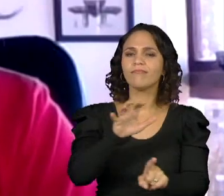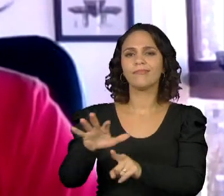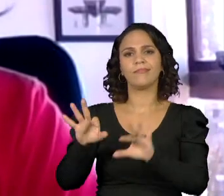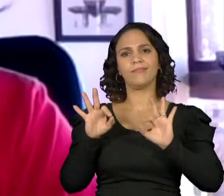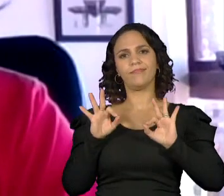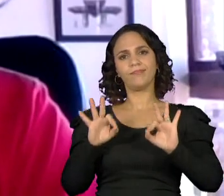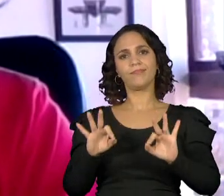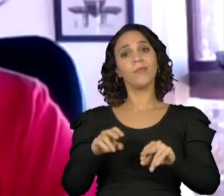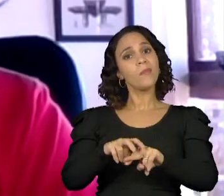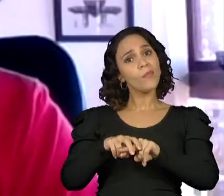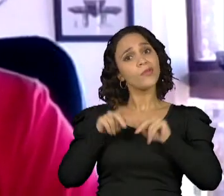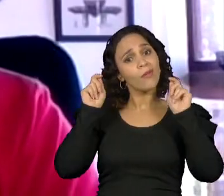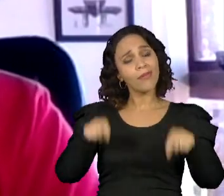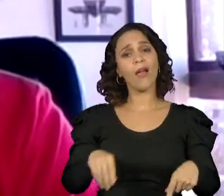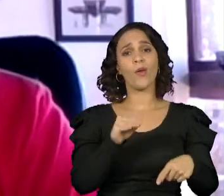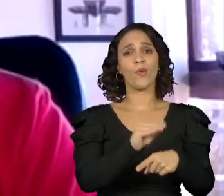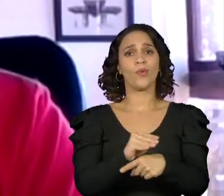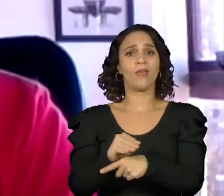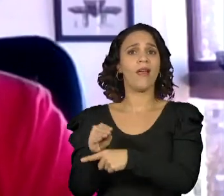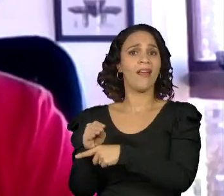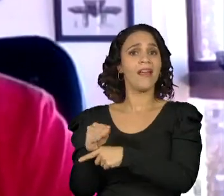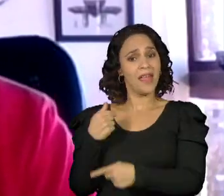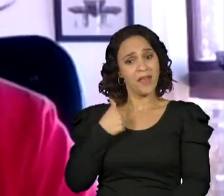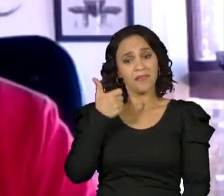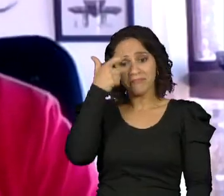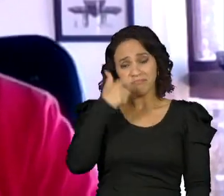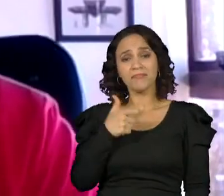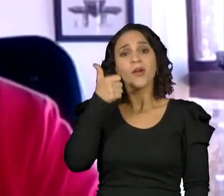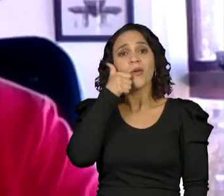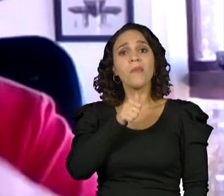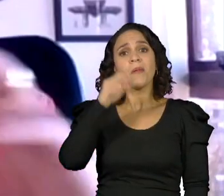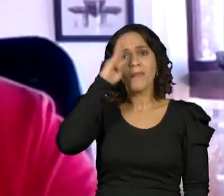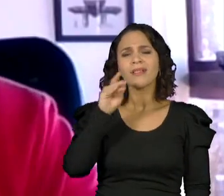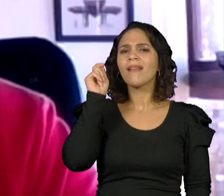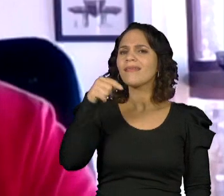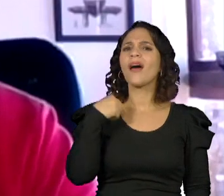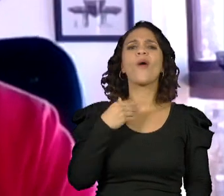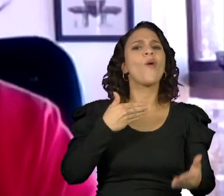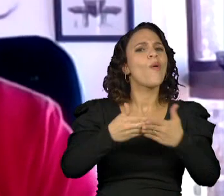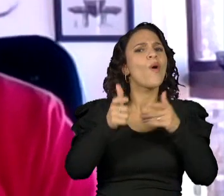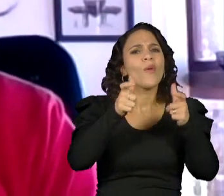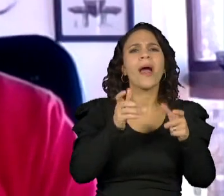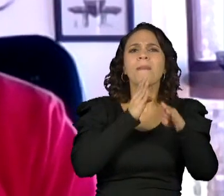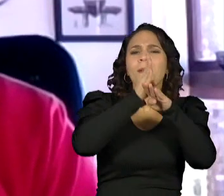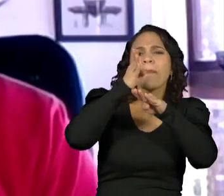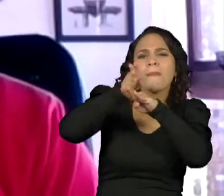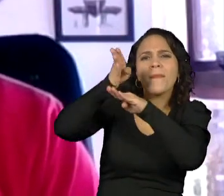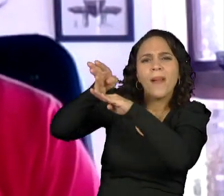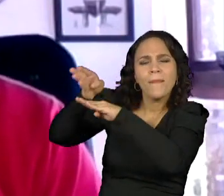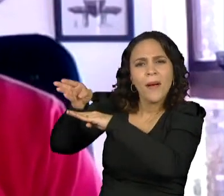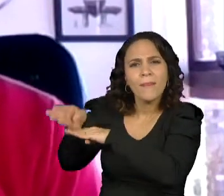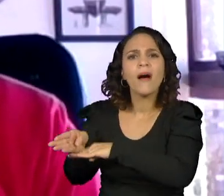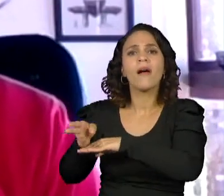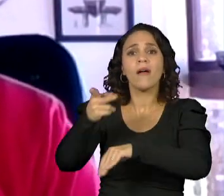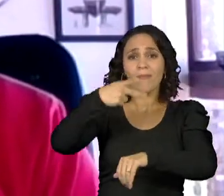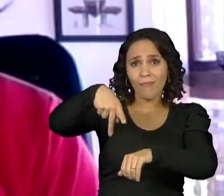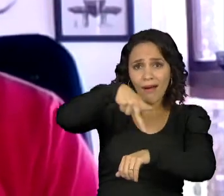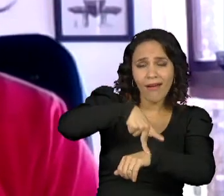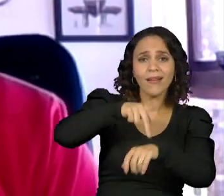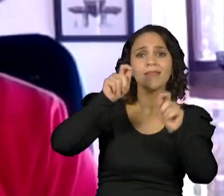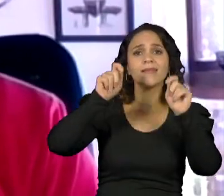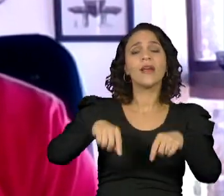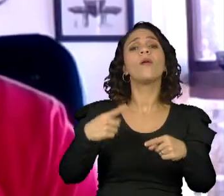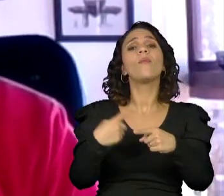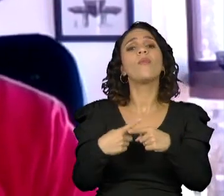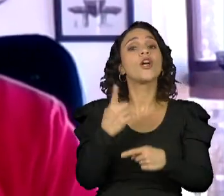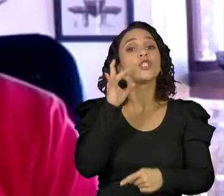é por isso que dá para cuidar. É por isso que uma brasileira consegue cuidar no Haiti, no Sudão, na Guiné, no Quirguistão, porque a gente fala uma linguagem universal, que